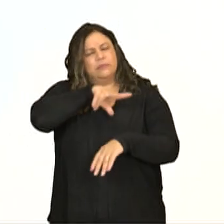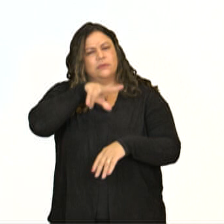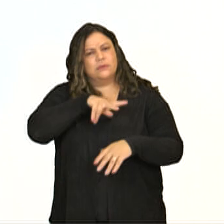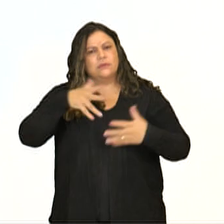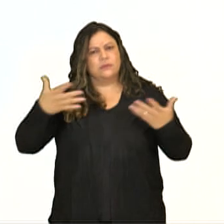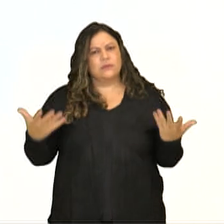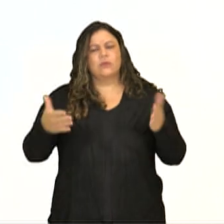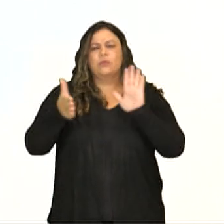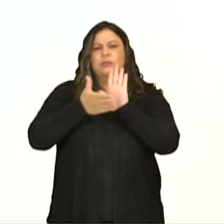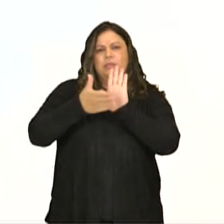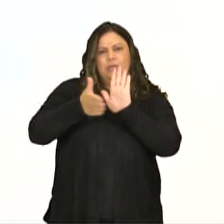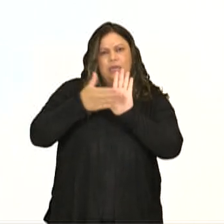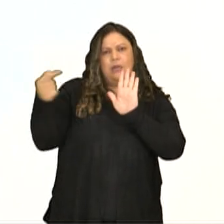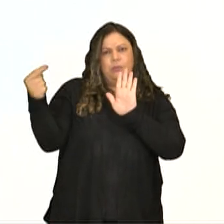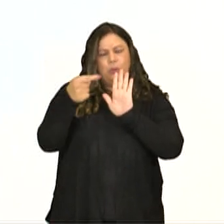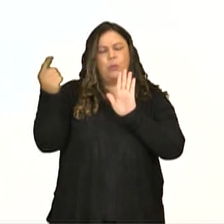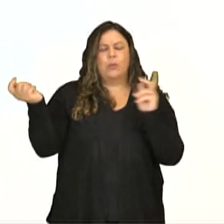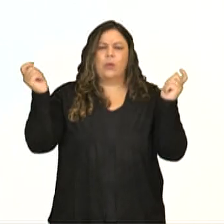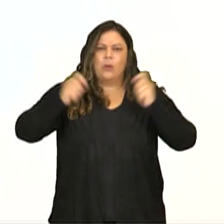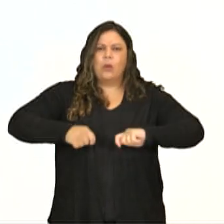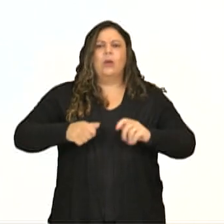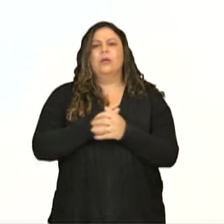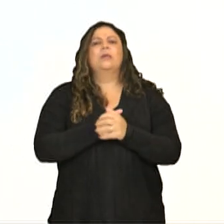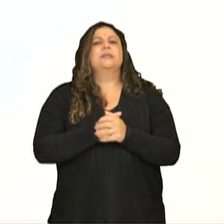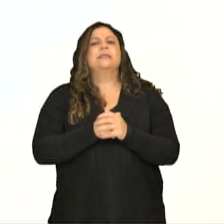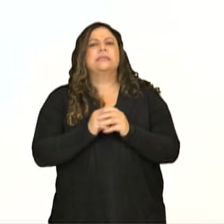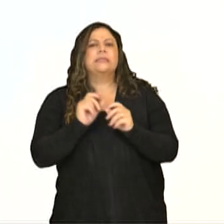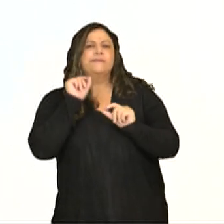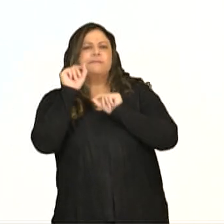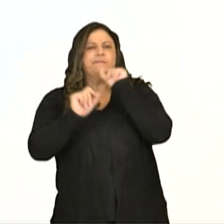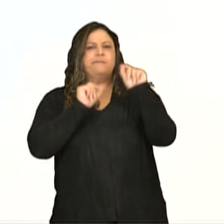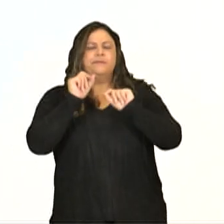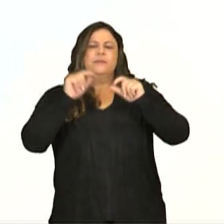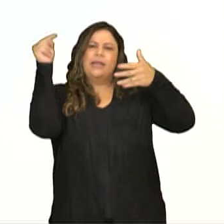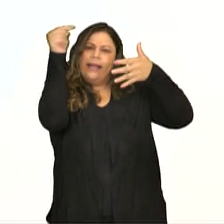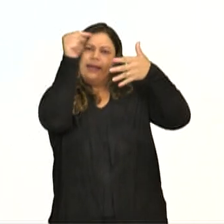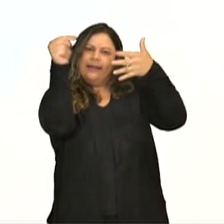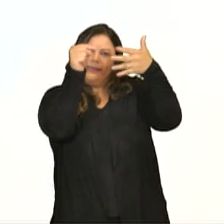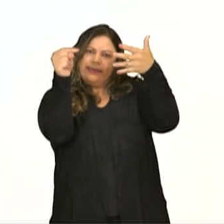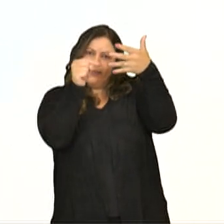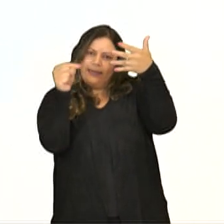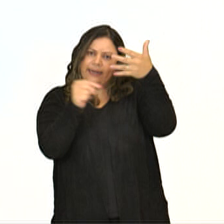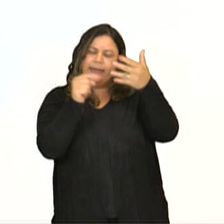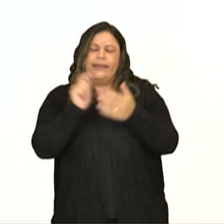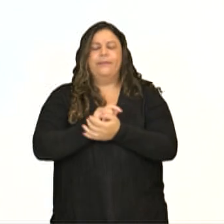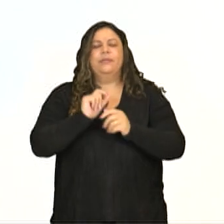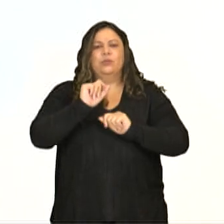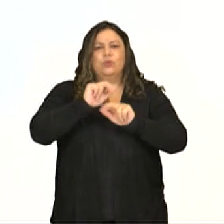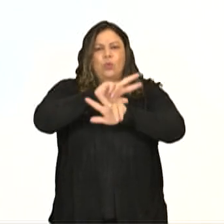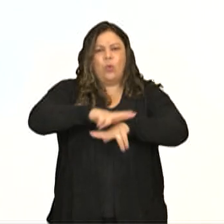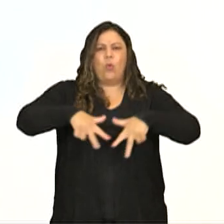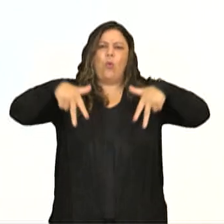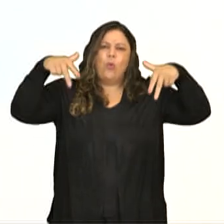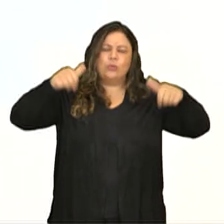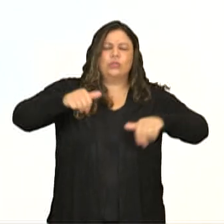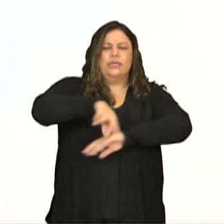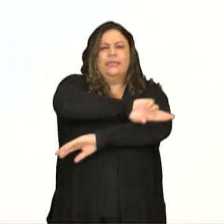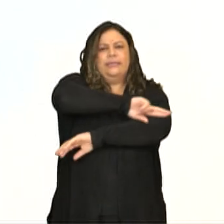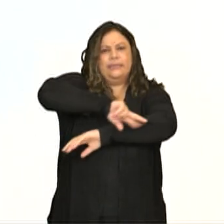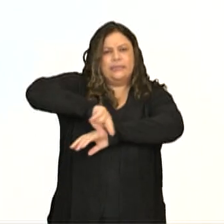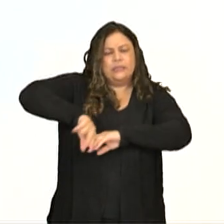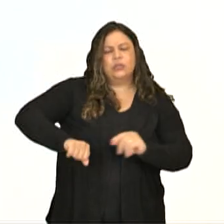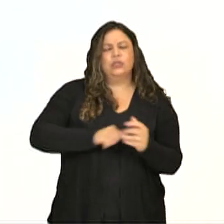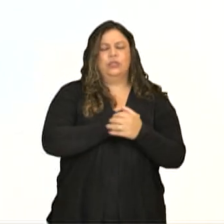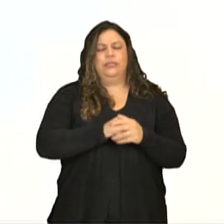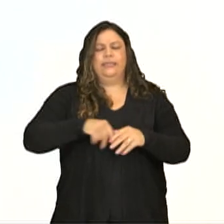está na proposta, né, ela deve levar em consideração elementos como gênero, etnia,